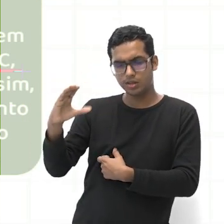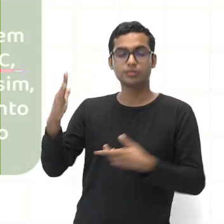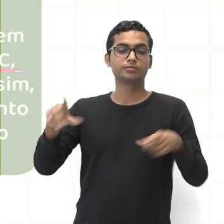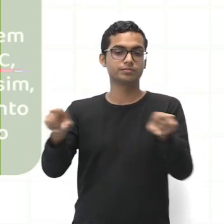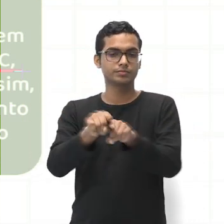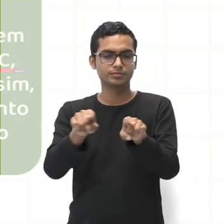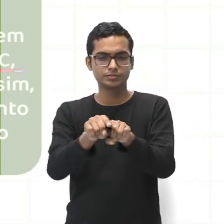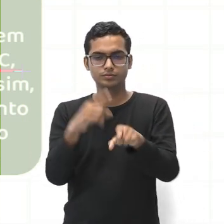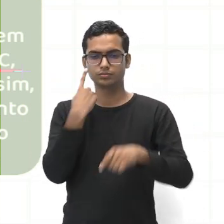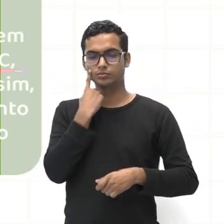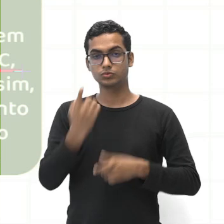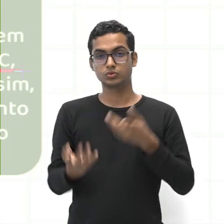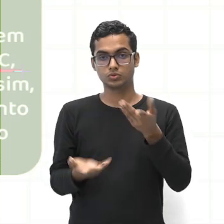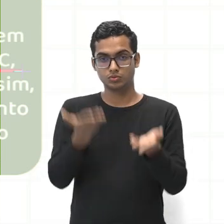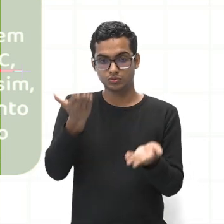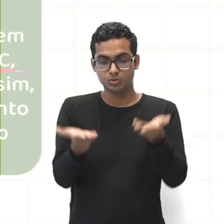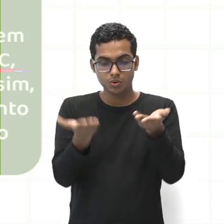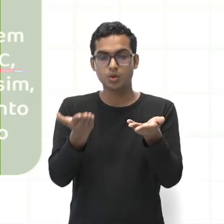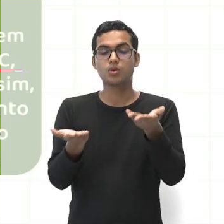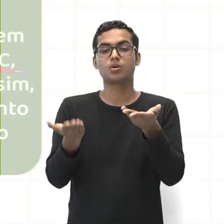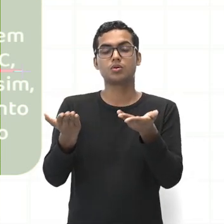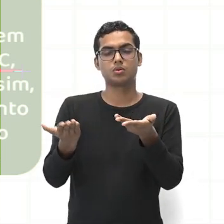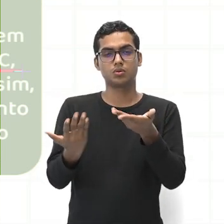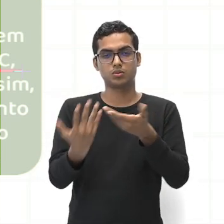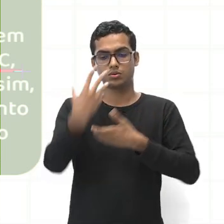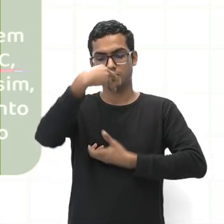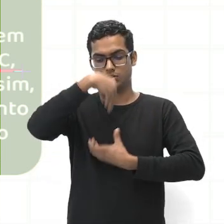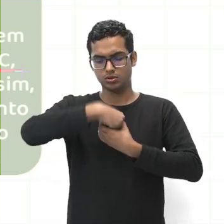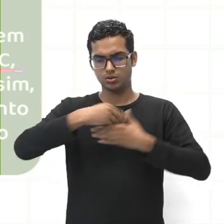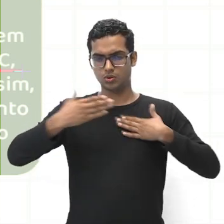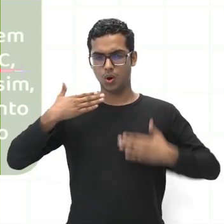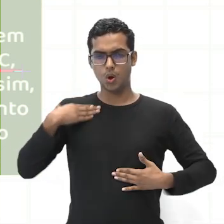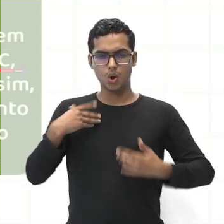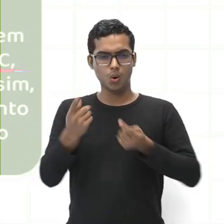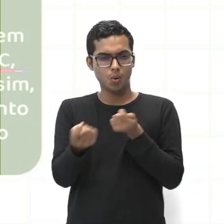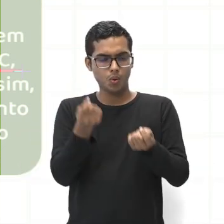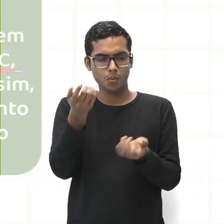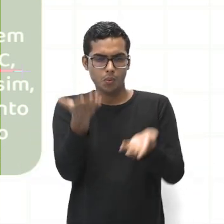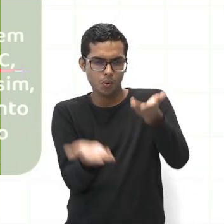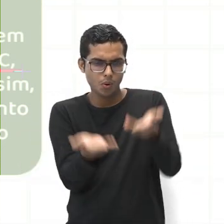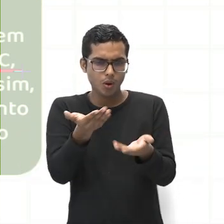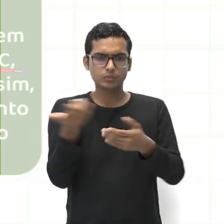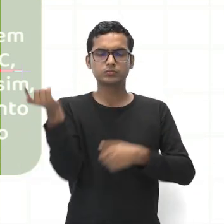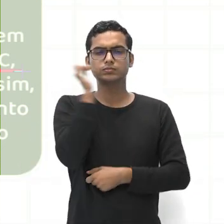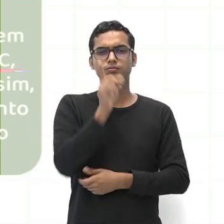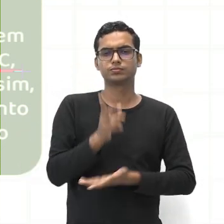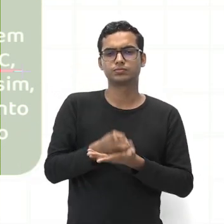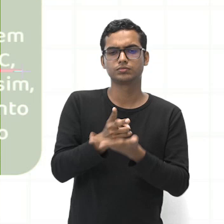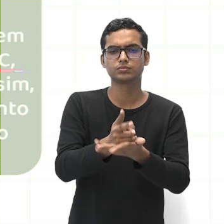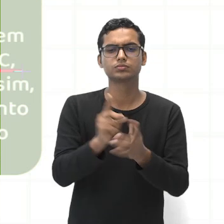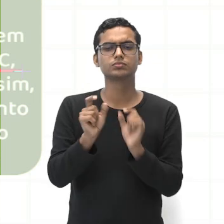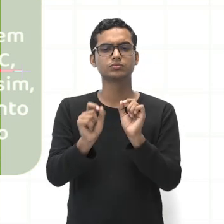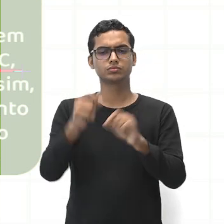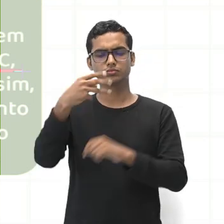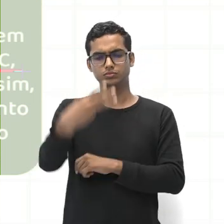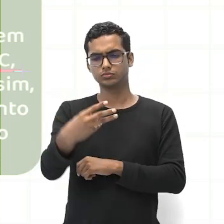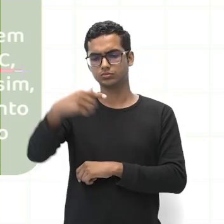do equilíbrio interno, ou seja, a nossa homeostase, para que permaneça